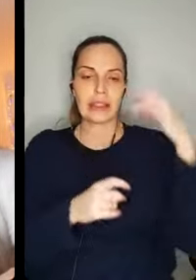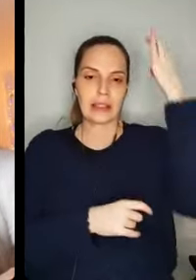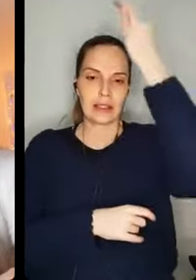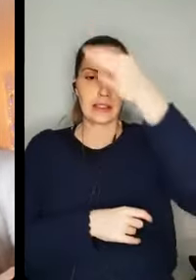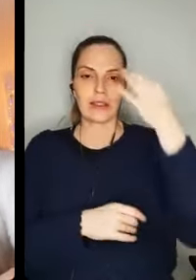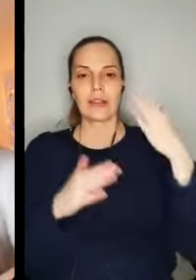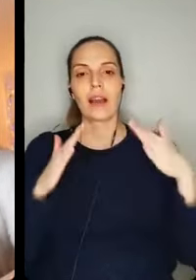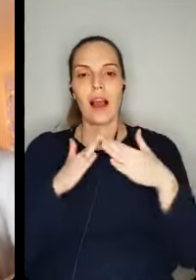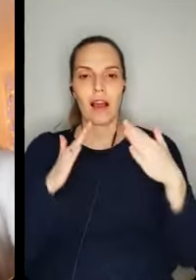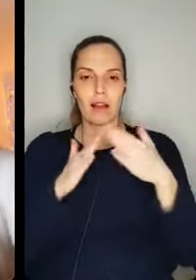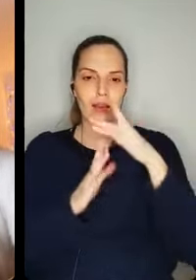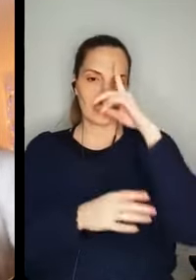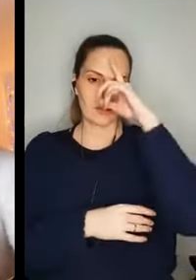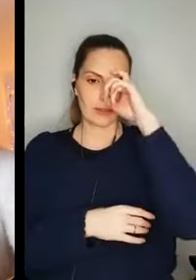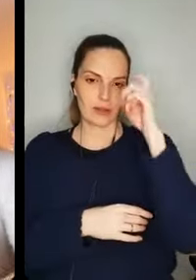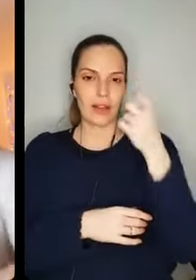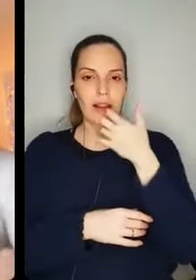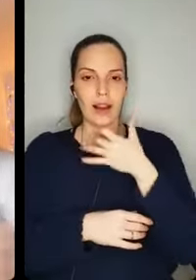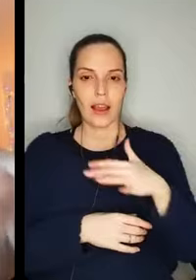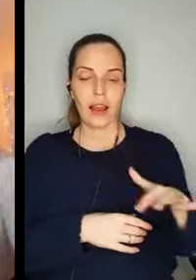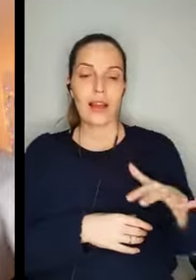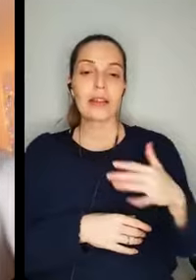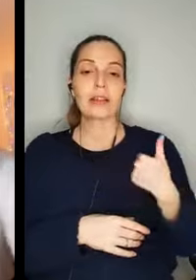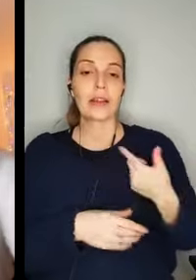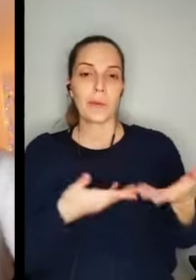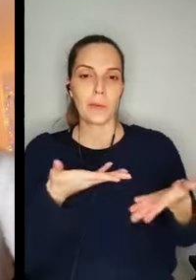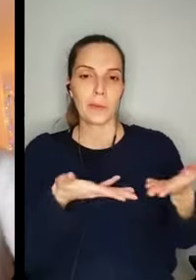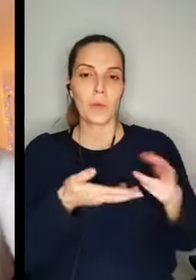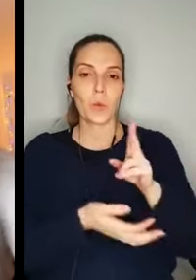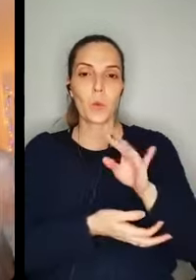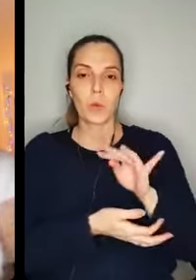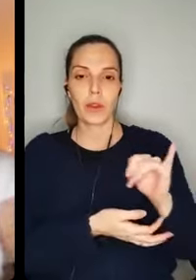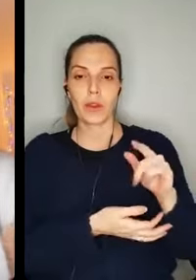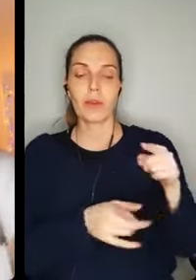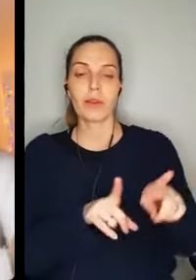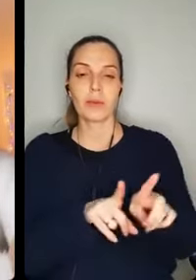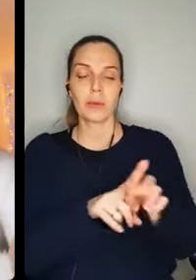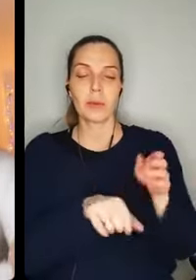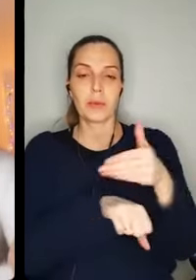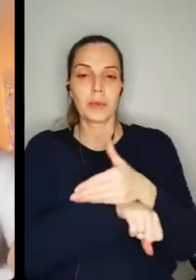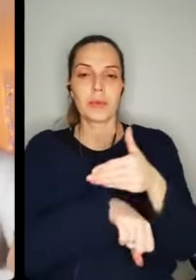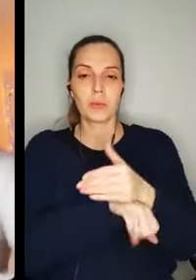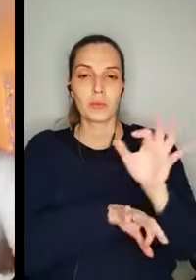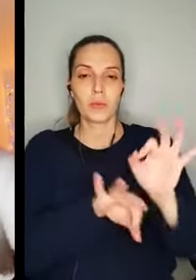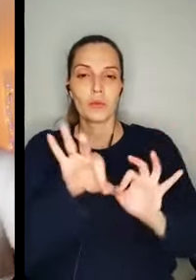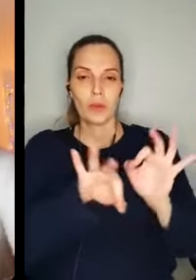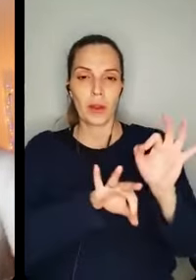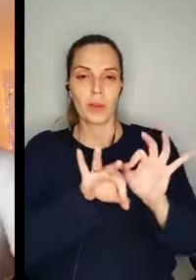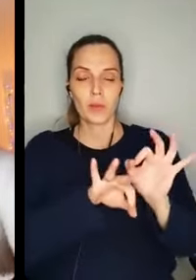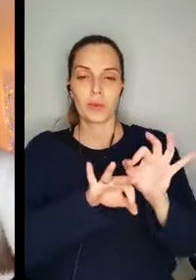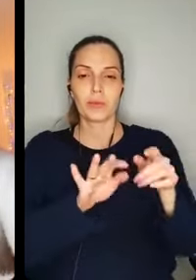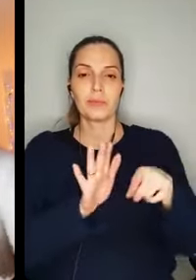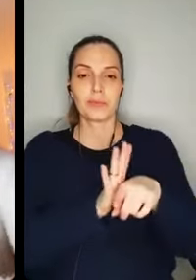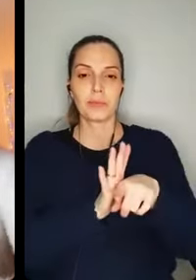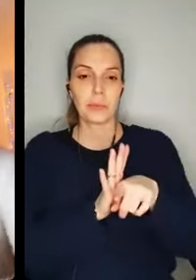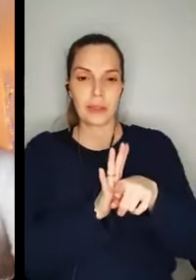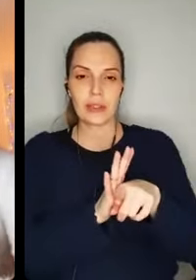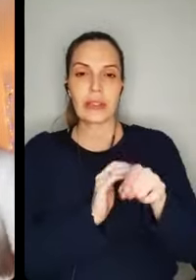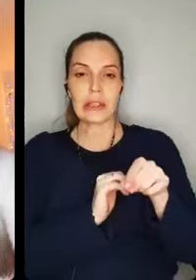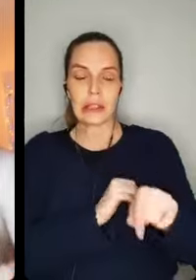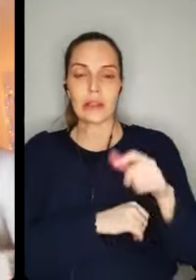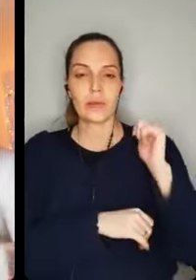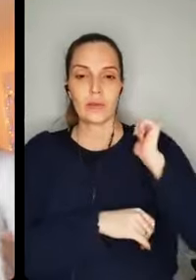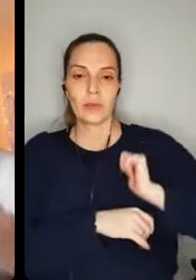Hospital da Criança, atendo na UTI. E também participo de projetos de pesquisa, eu sou bolsista pelo